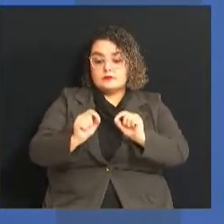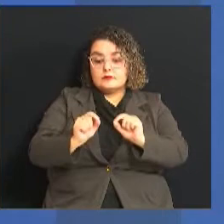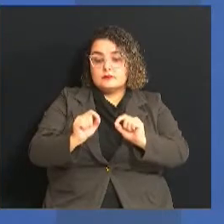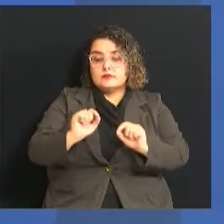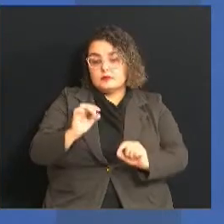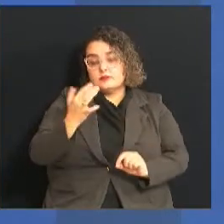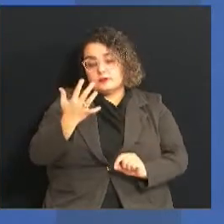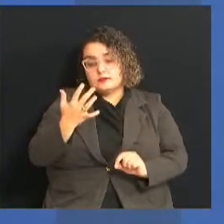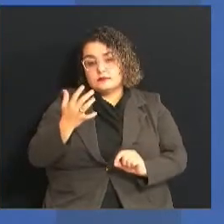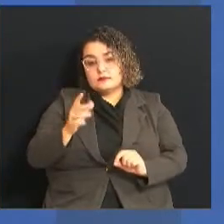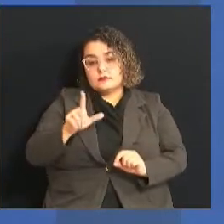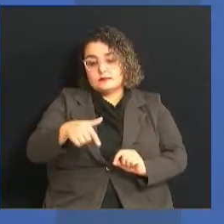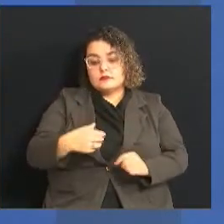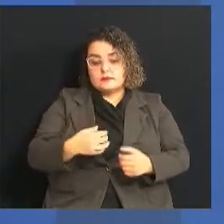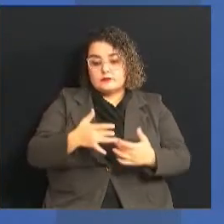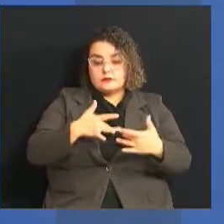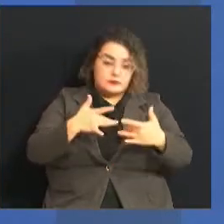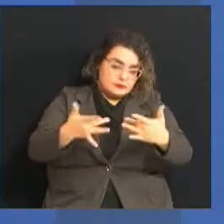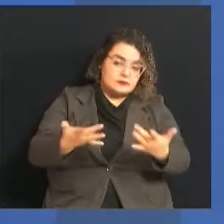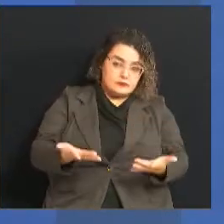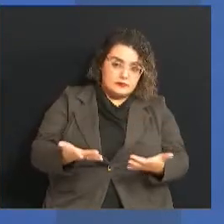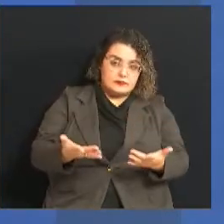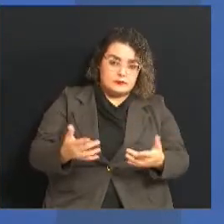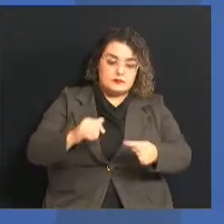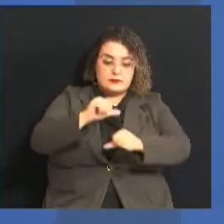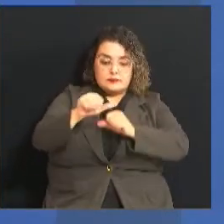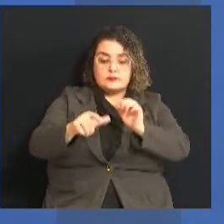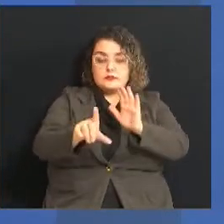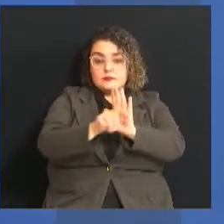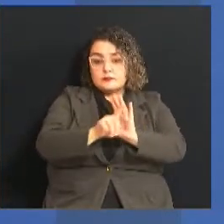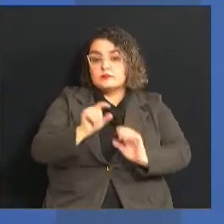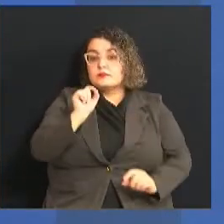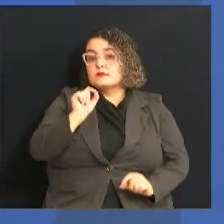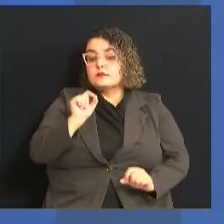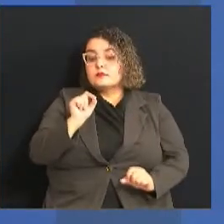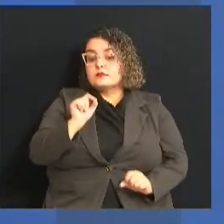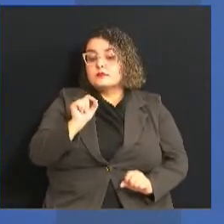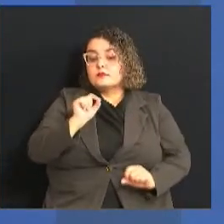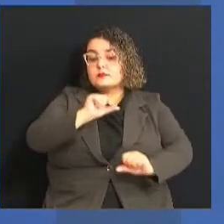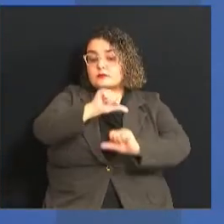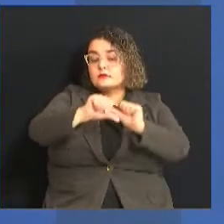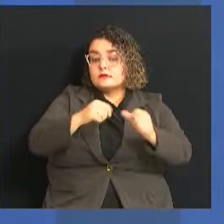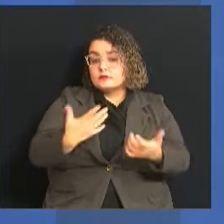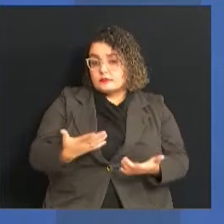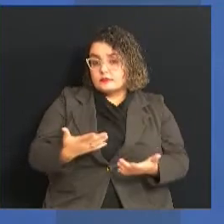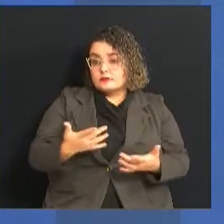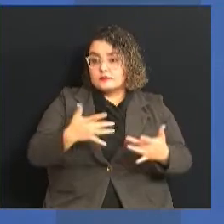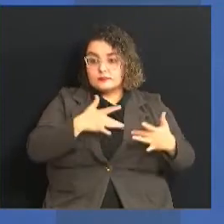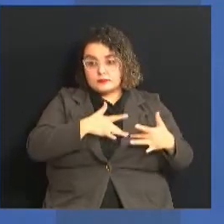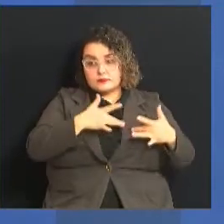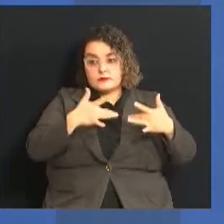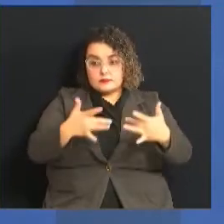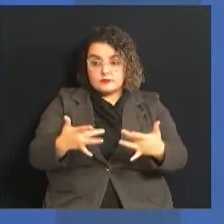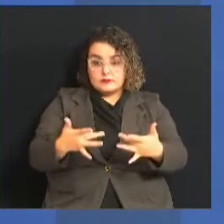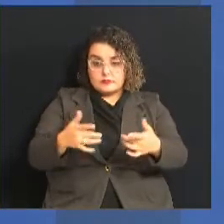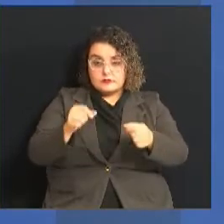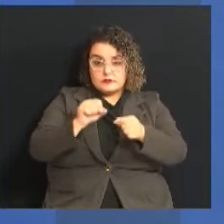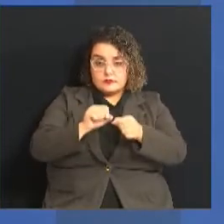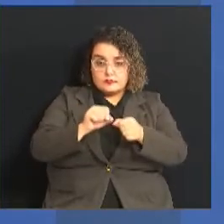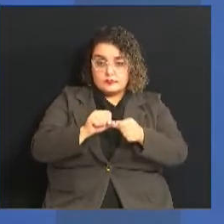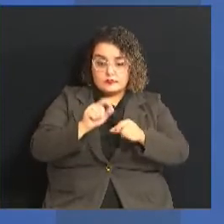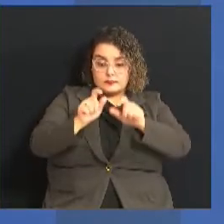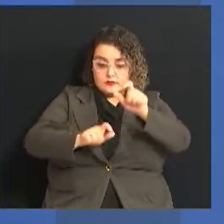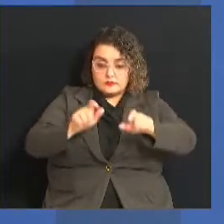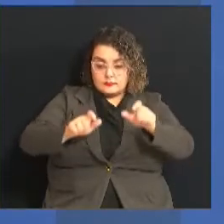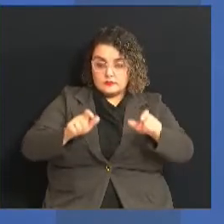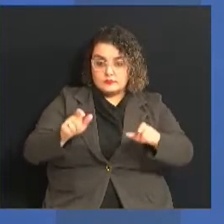acréscimo proposto nessa alteração do vereador determina que essas doações sejam feitas pela população e